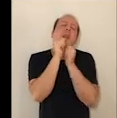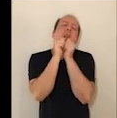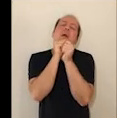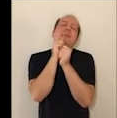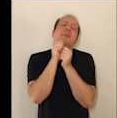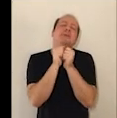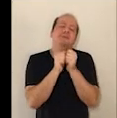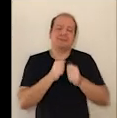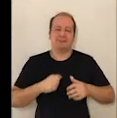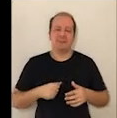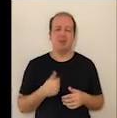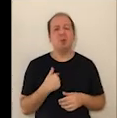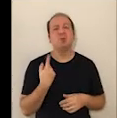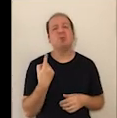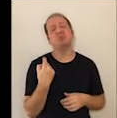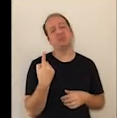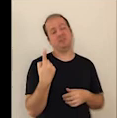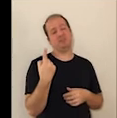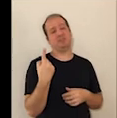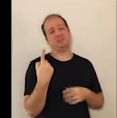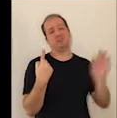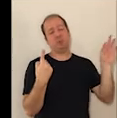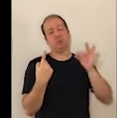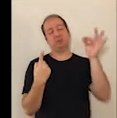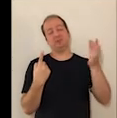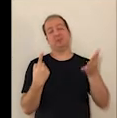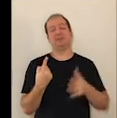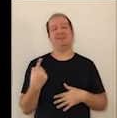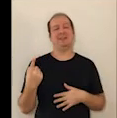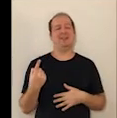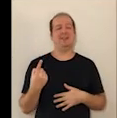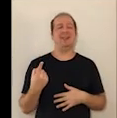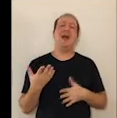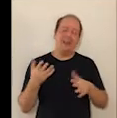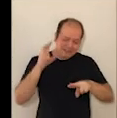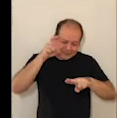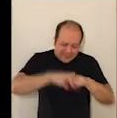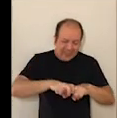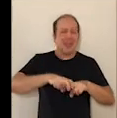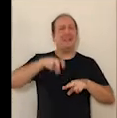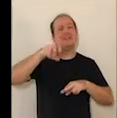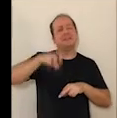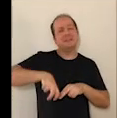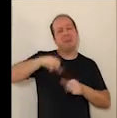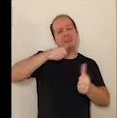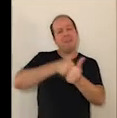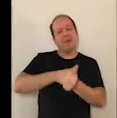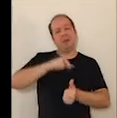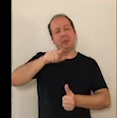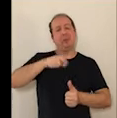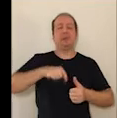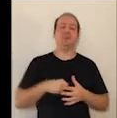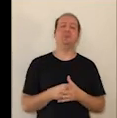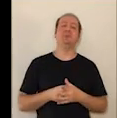lábios. Você vai me deixar aqui sozinha, mosca? Sente-se na cama, perto dele.